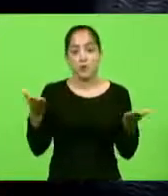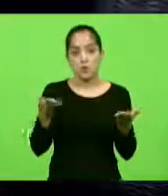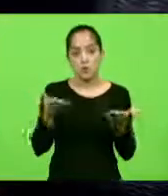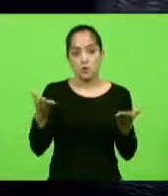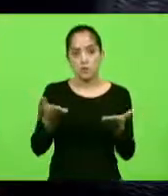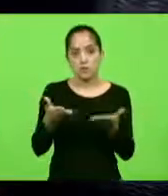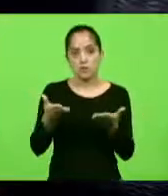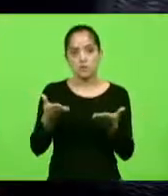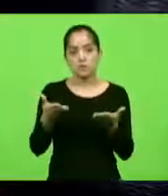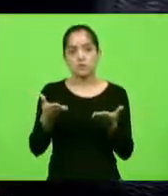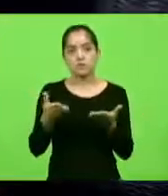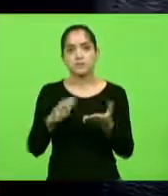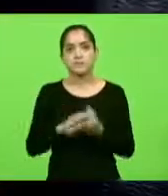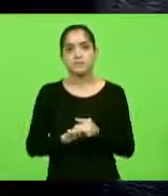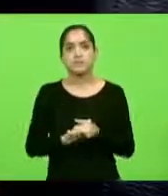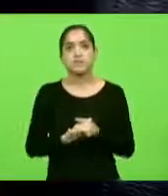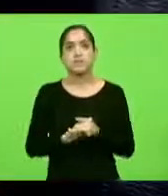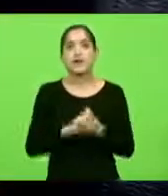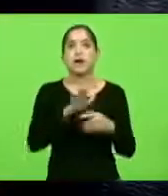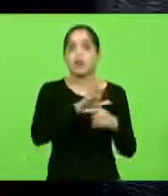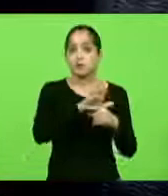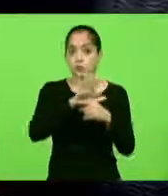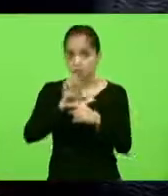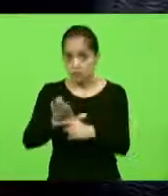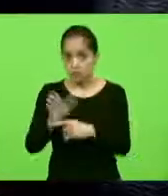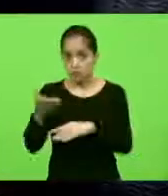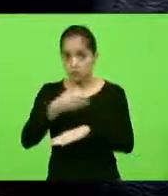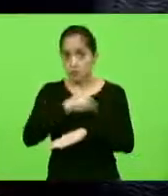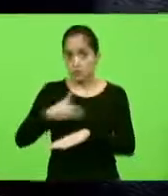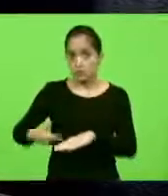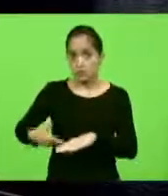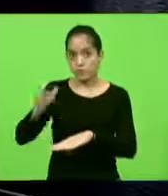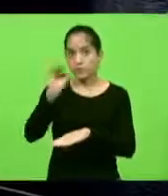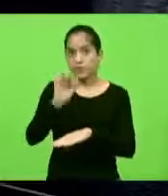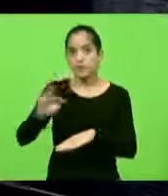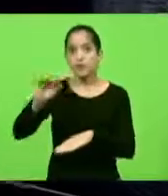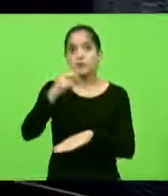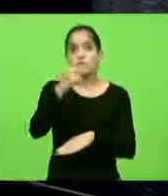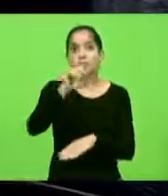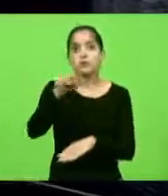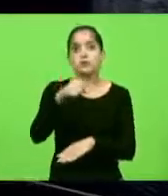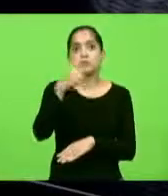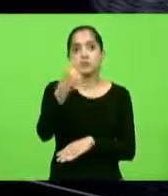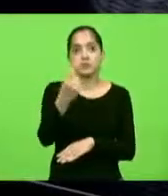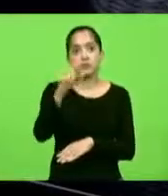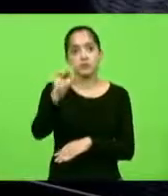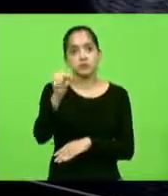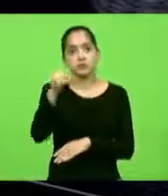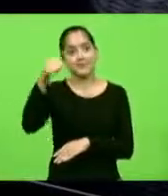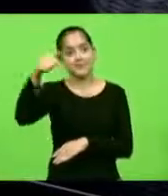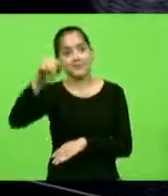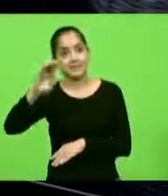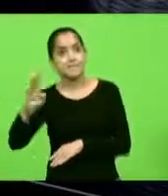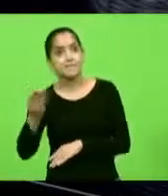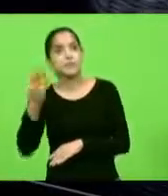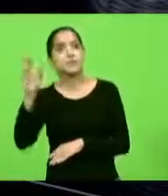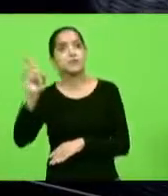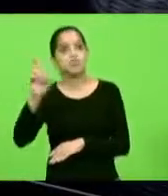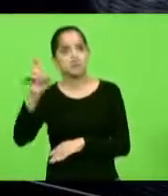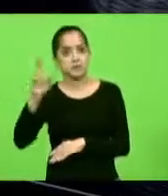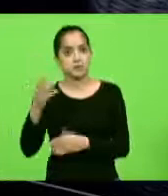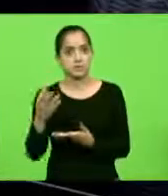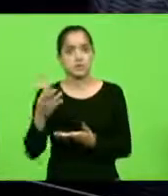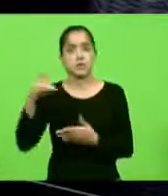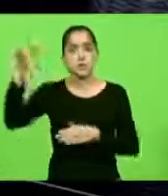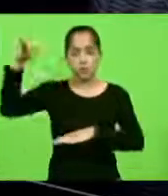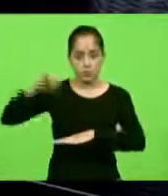nós ajudamos o governo federal a lucrar 2,180 bilhões com os nossos aeroportos.